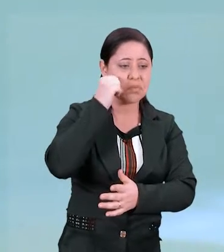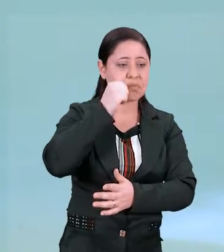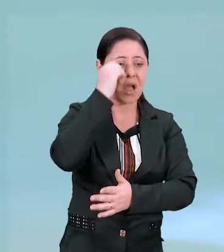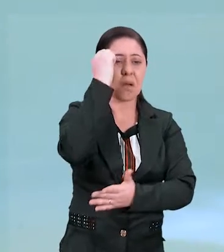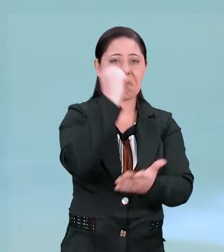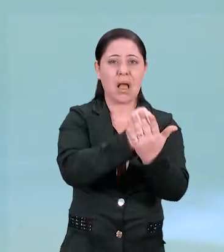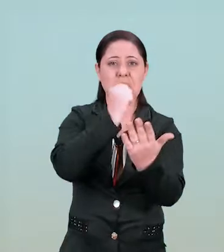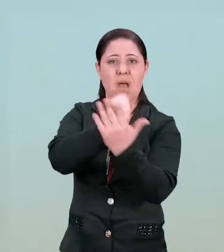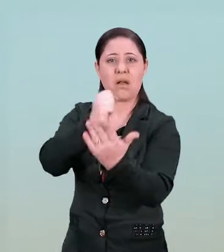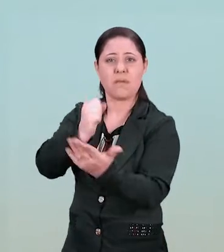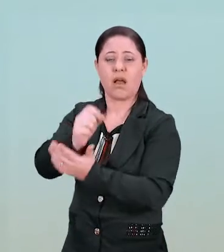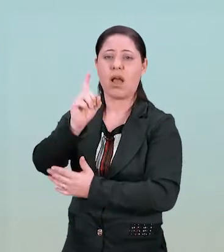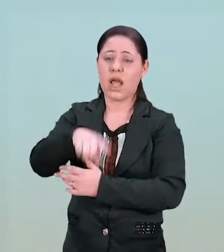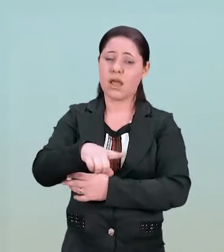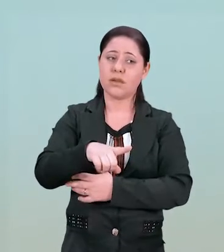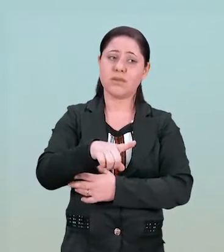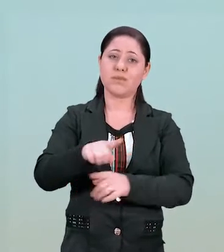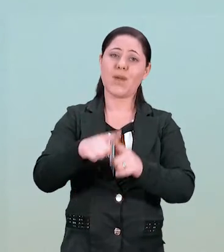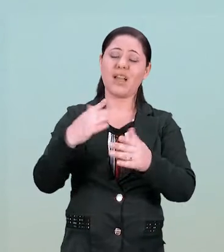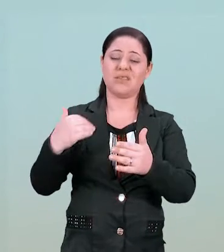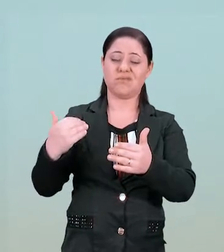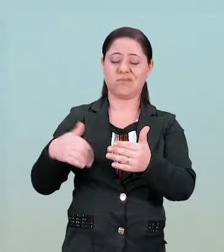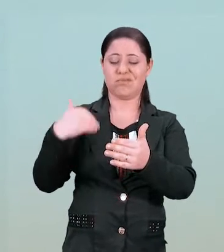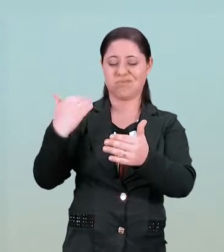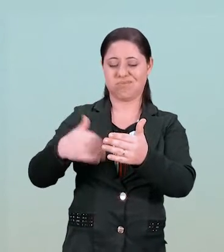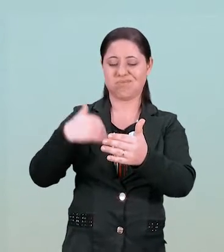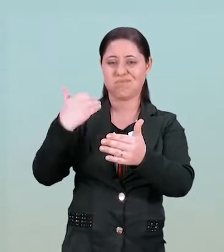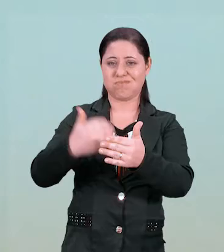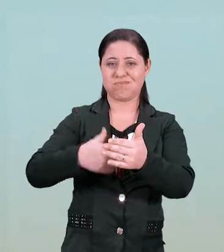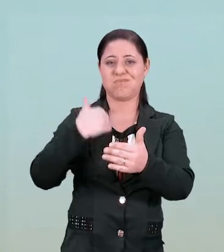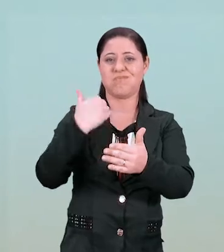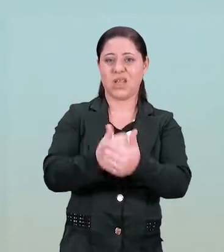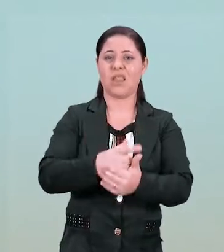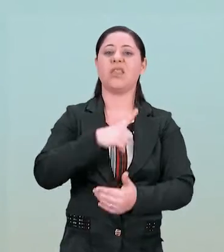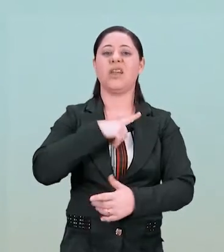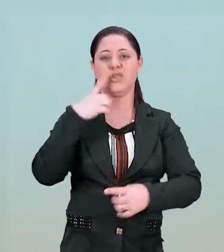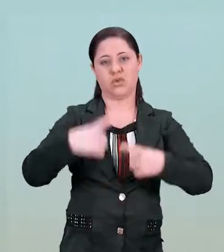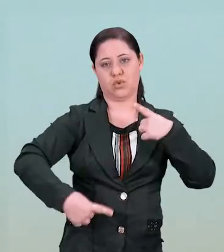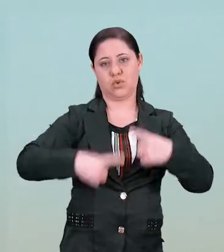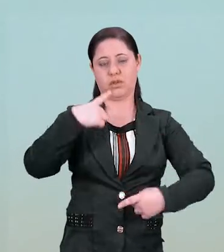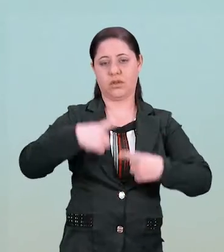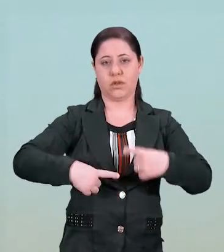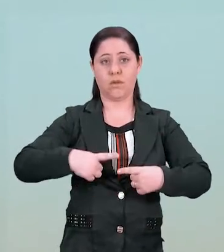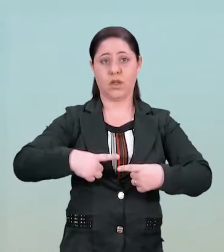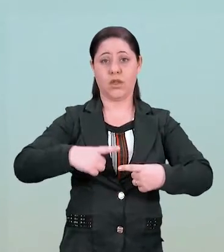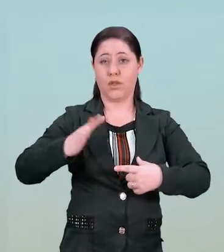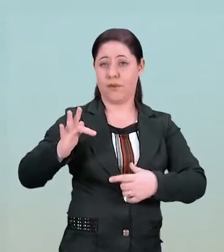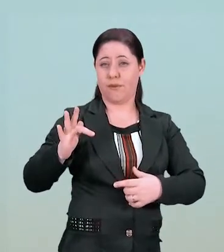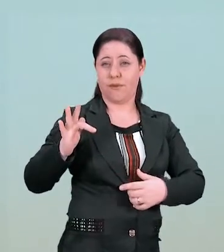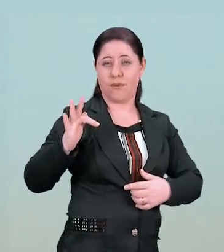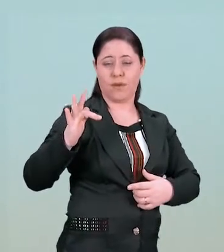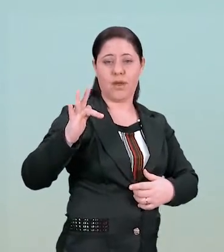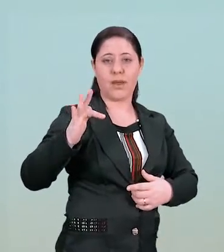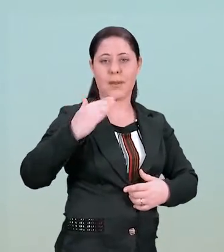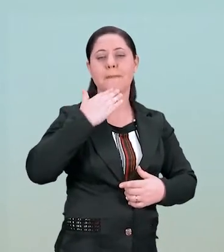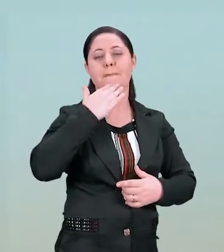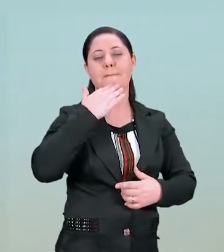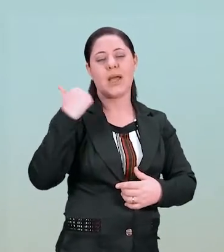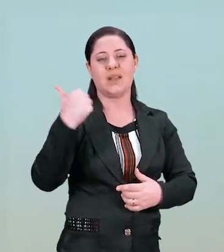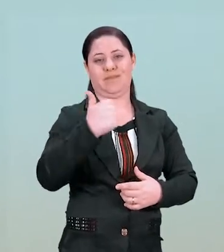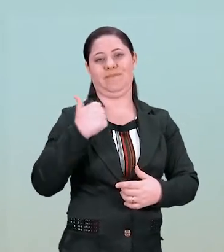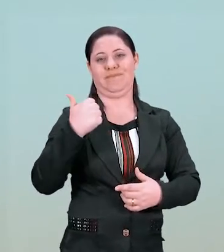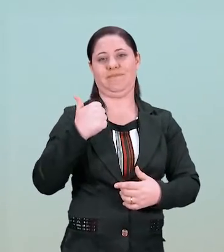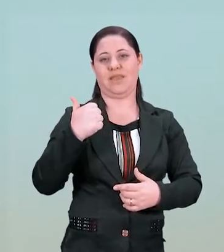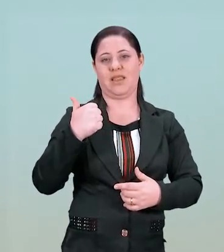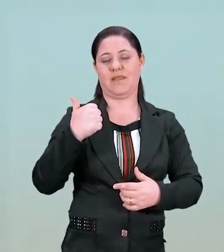muita discussão até chegarmos a uma solução que eu tenho certeza vai ser exitosa. Portanto, hoje,